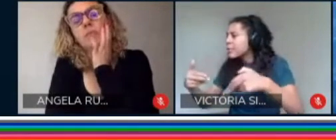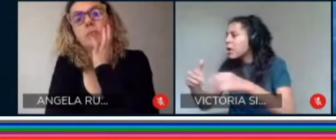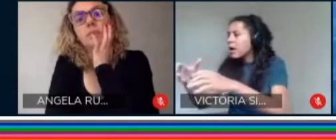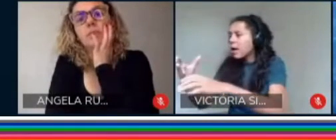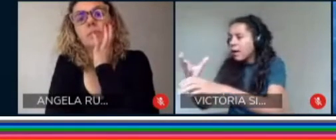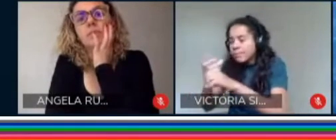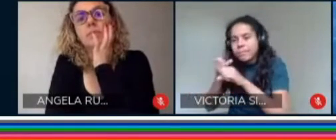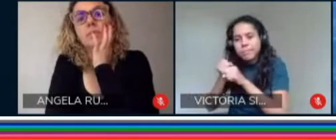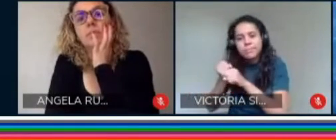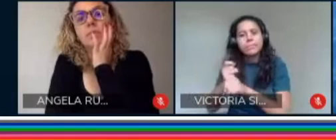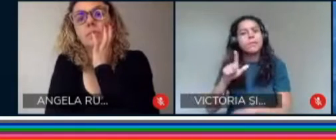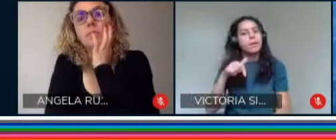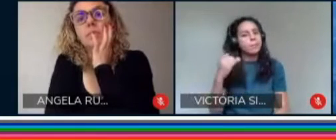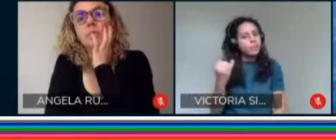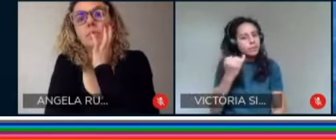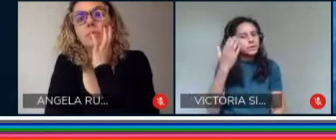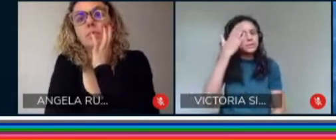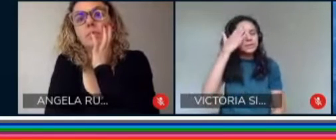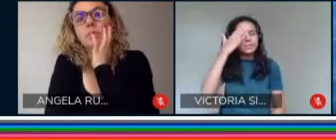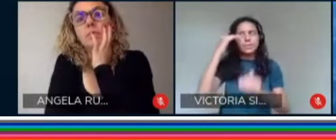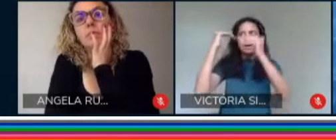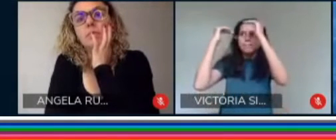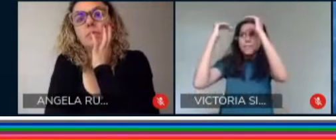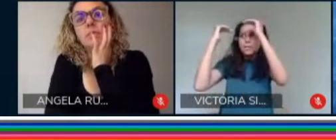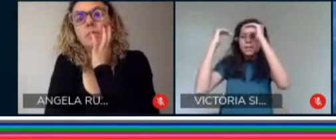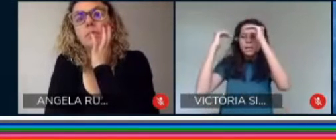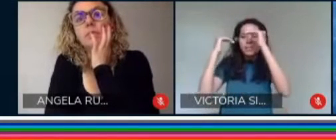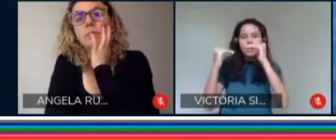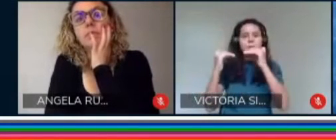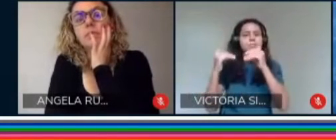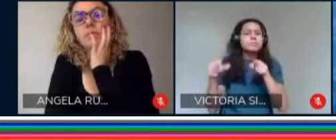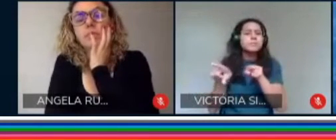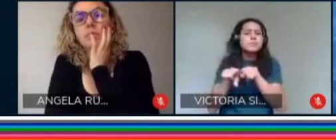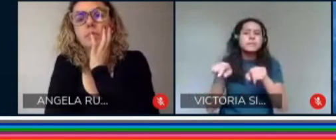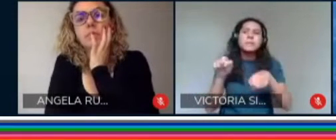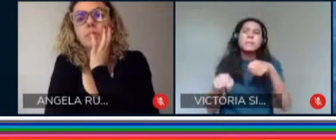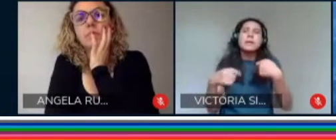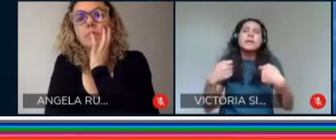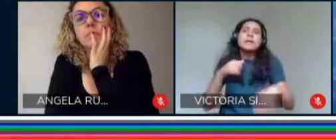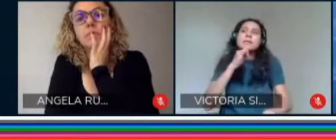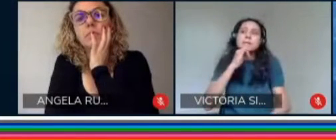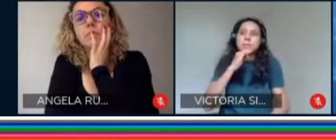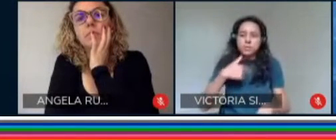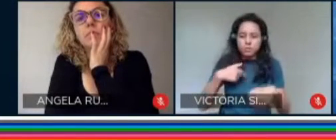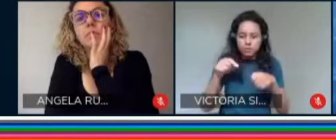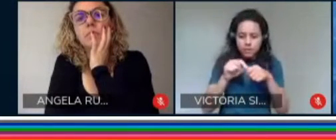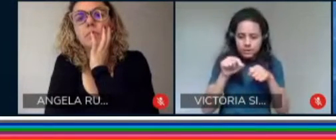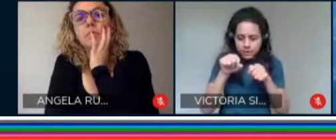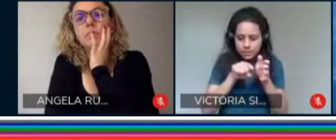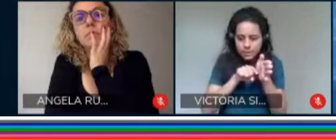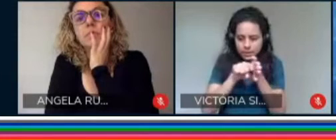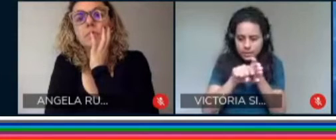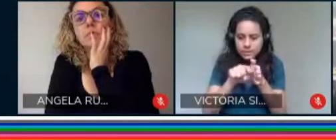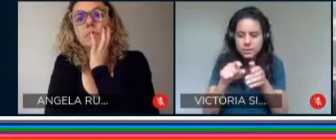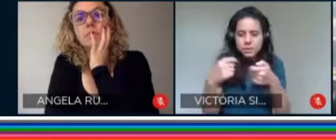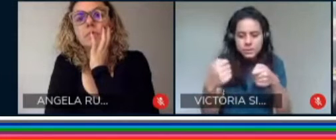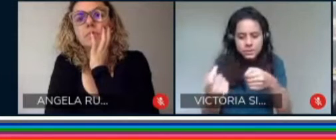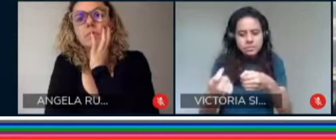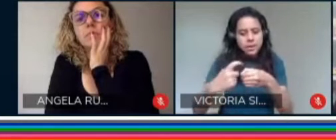o trabalho e depois impeça de eu voltar alguns passos, se for necessário, para repensar minha questão de